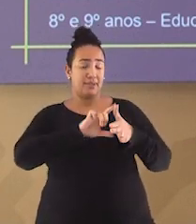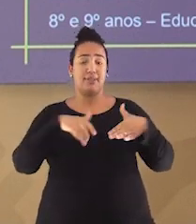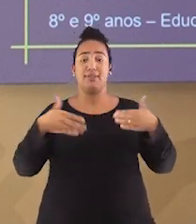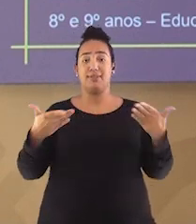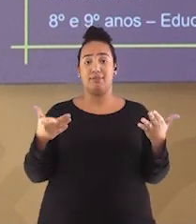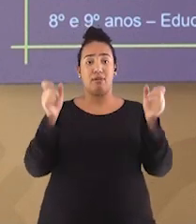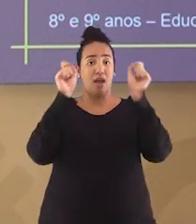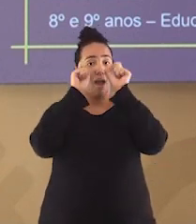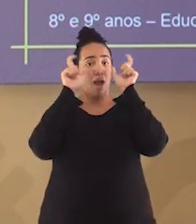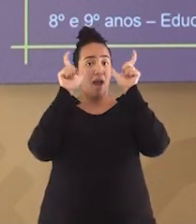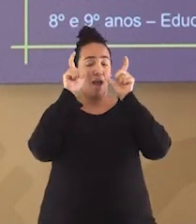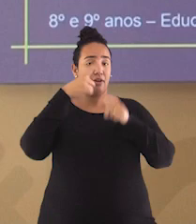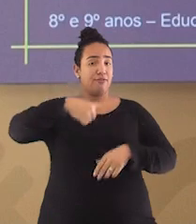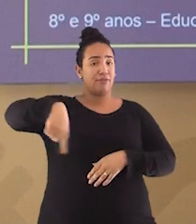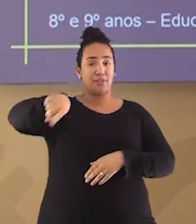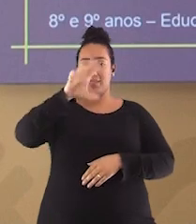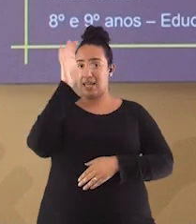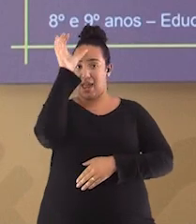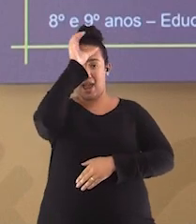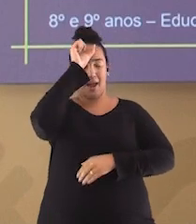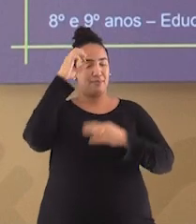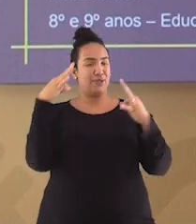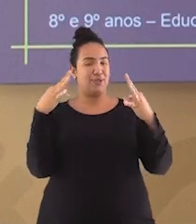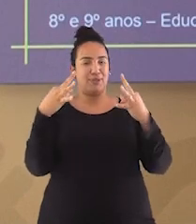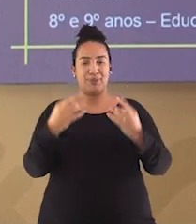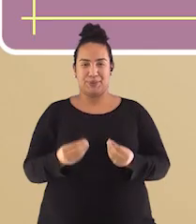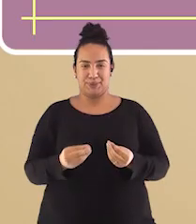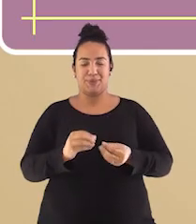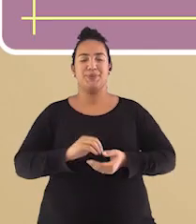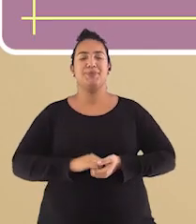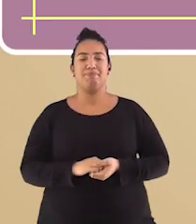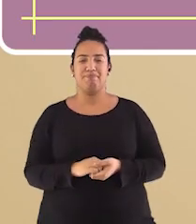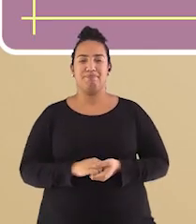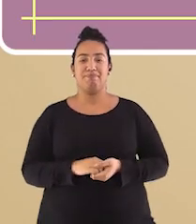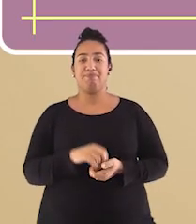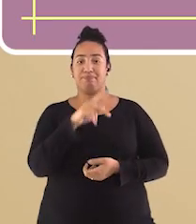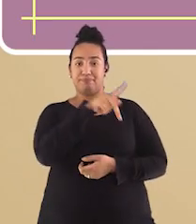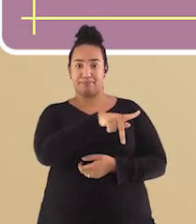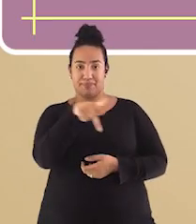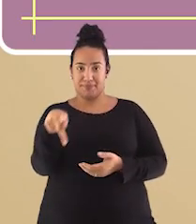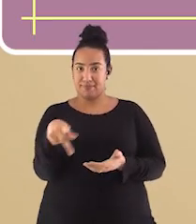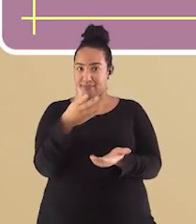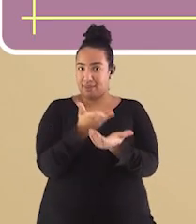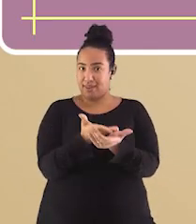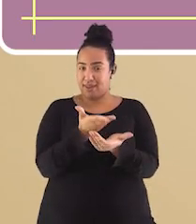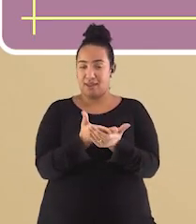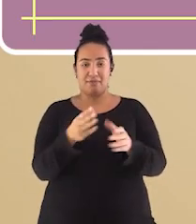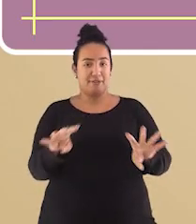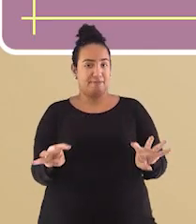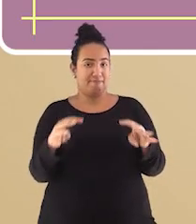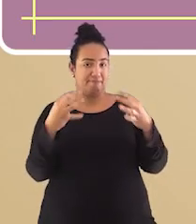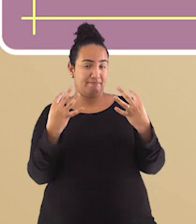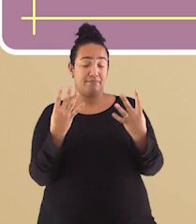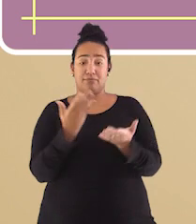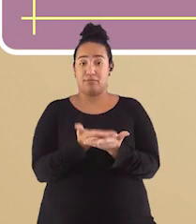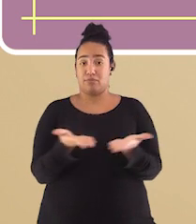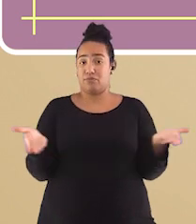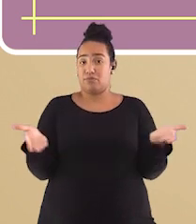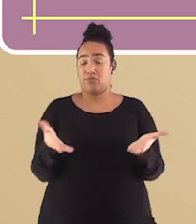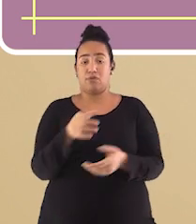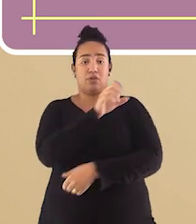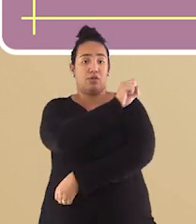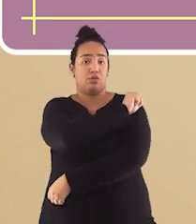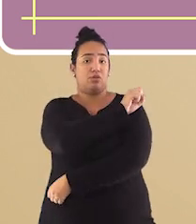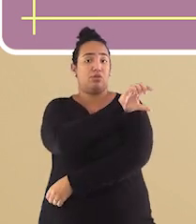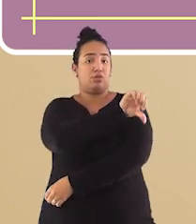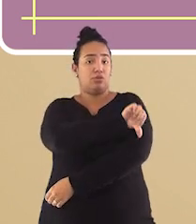para saber tudo sobre o perímetro de figuras planas para os professores que nos acompanham esta aula é voltada para